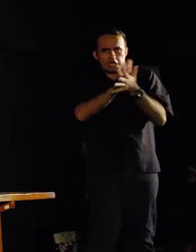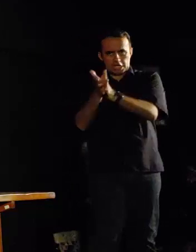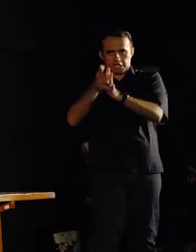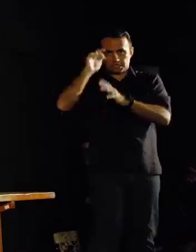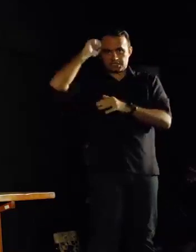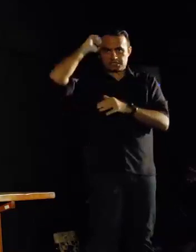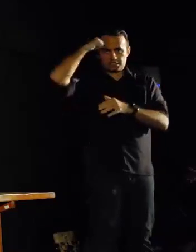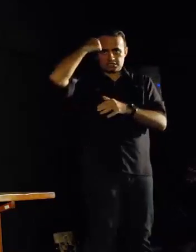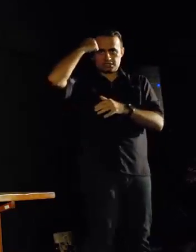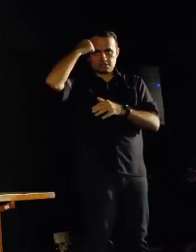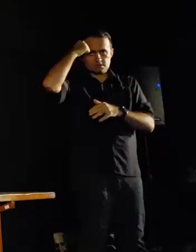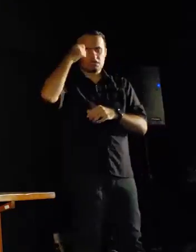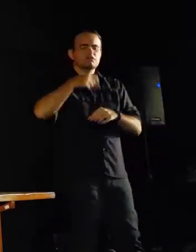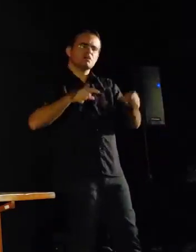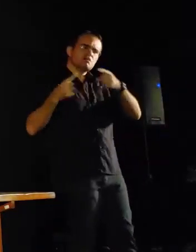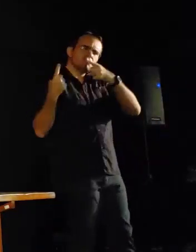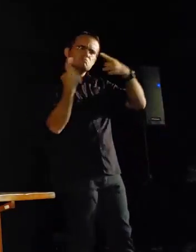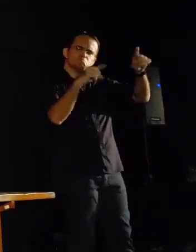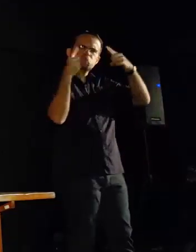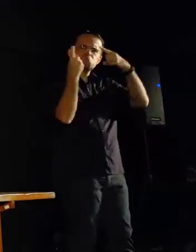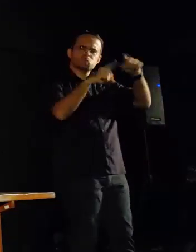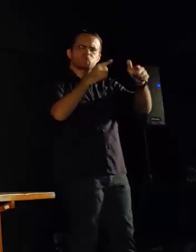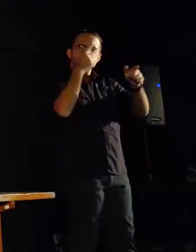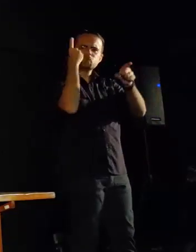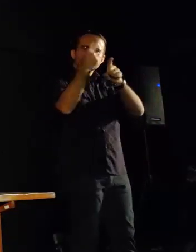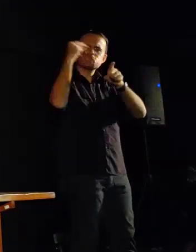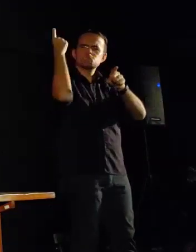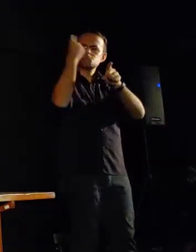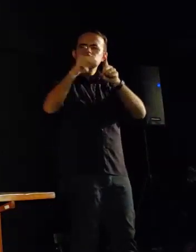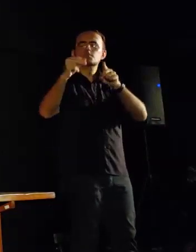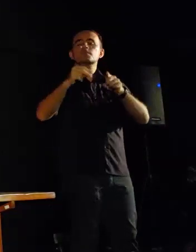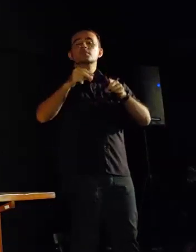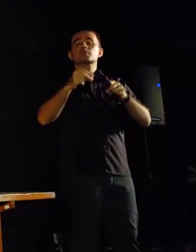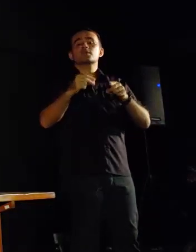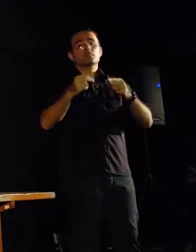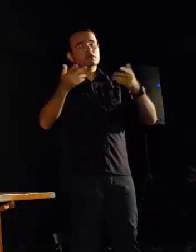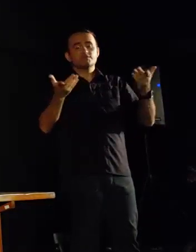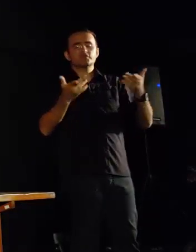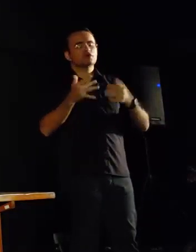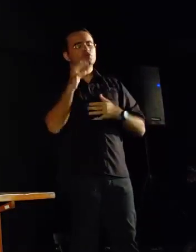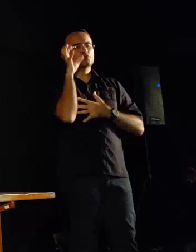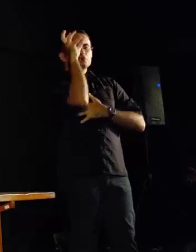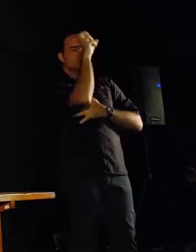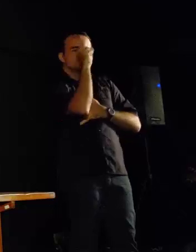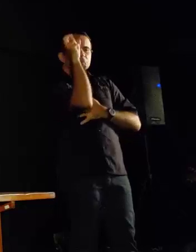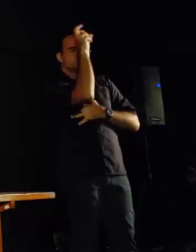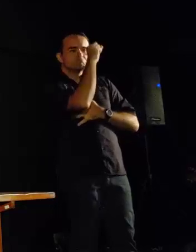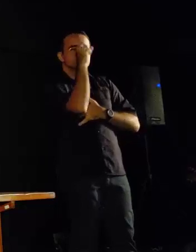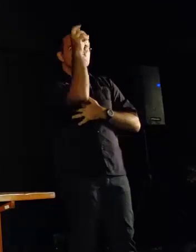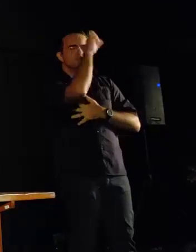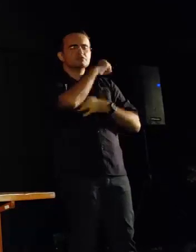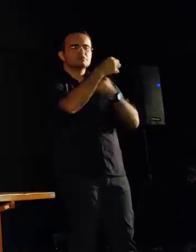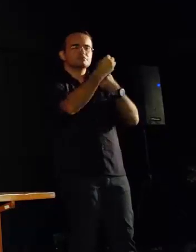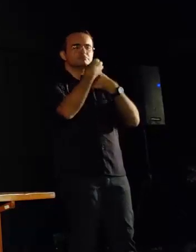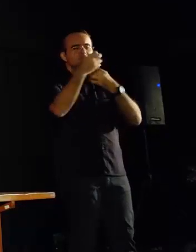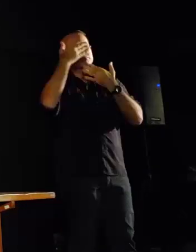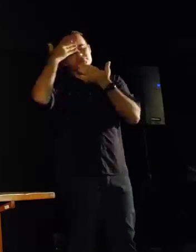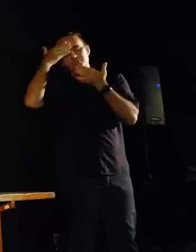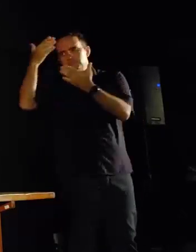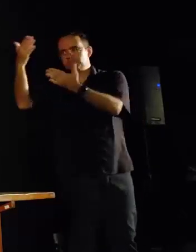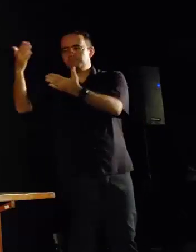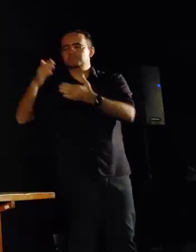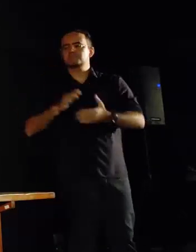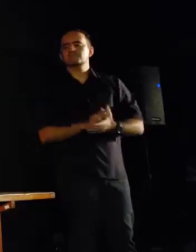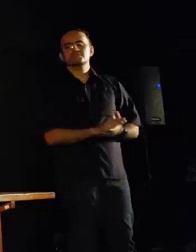a sua própria realidade. Então, acho que isso vai nos ensinar muito daqui para frente. Era isso, obrigado.